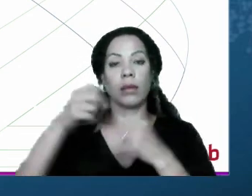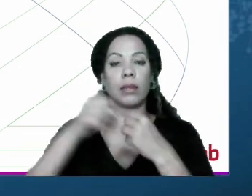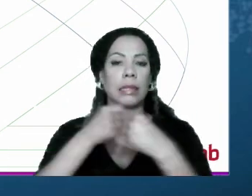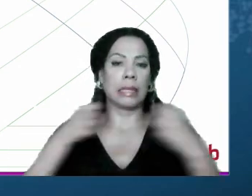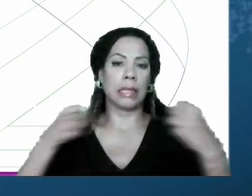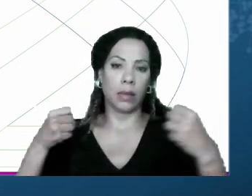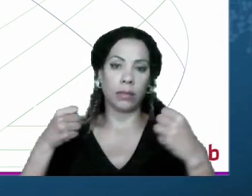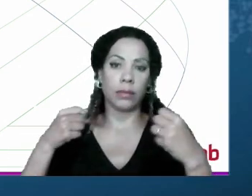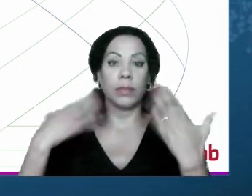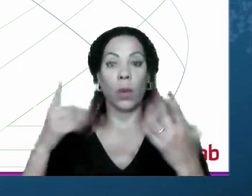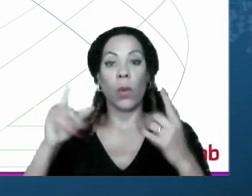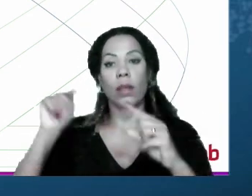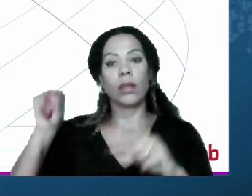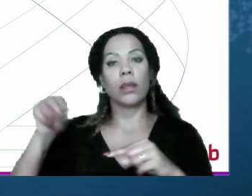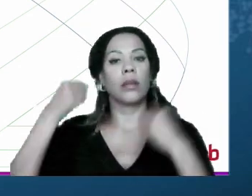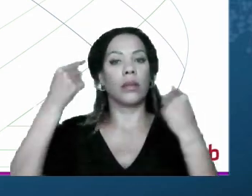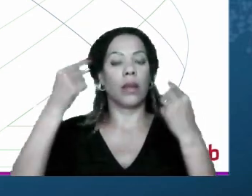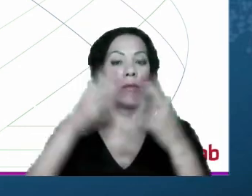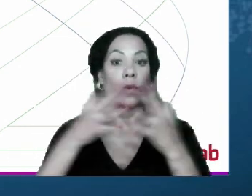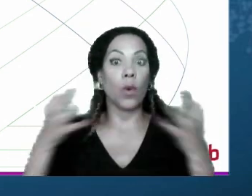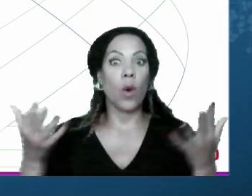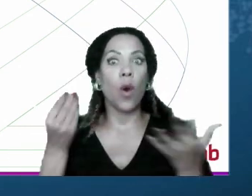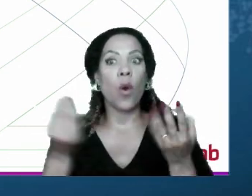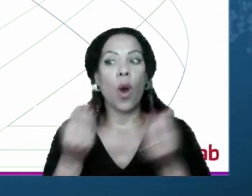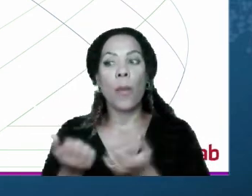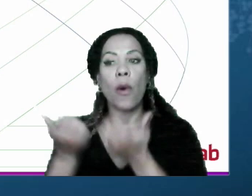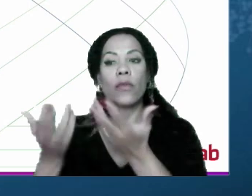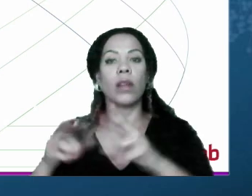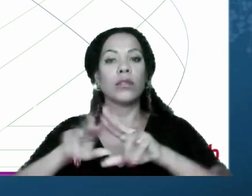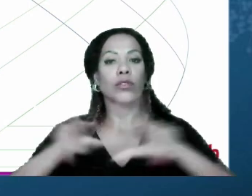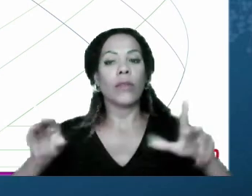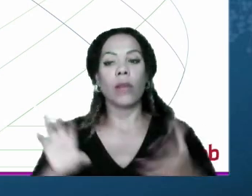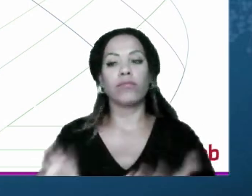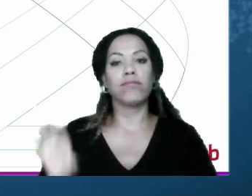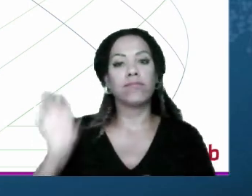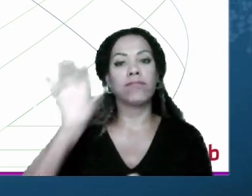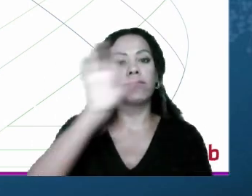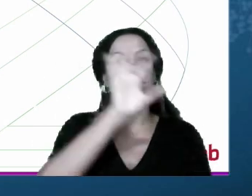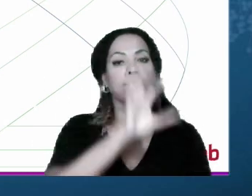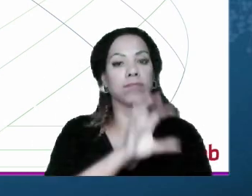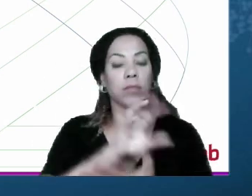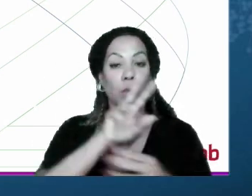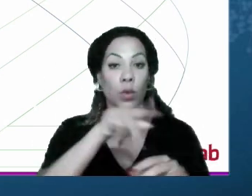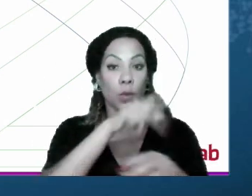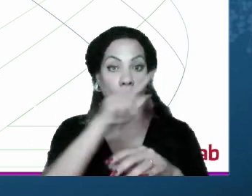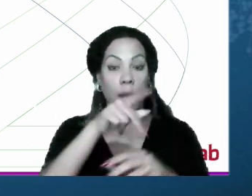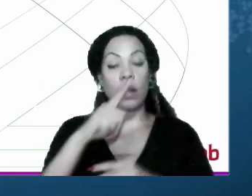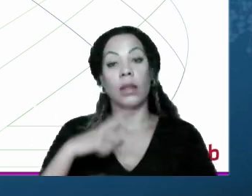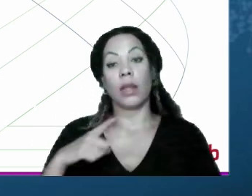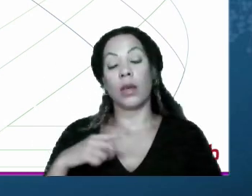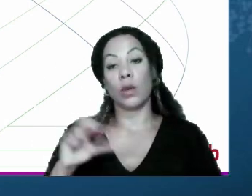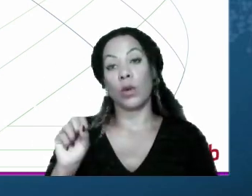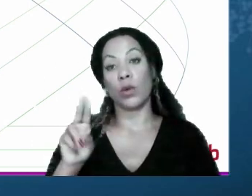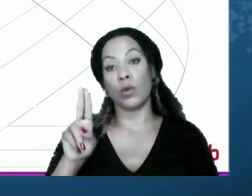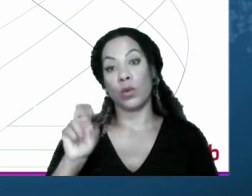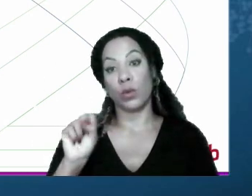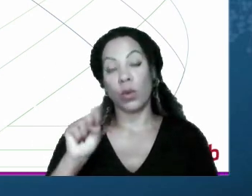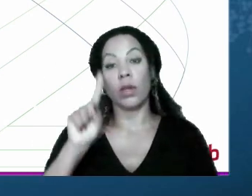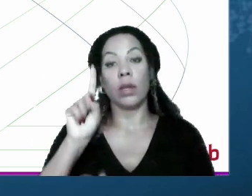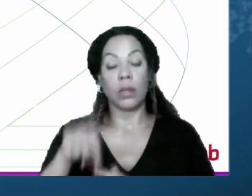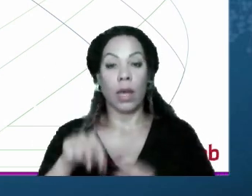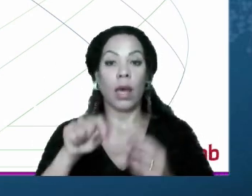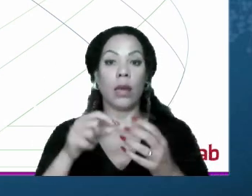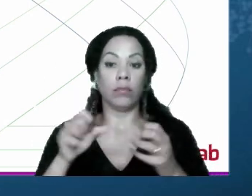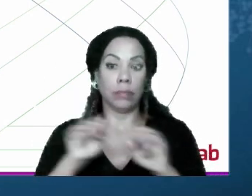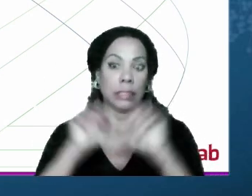desafio grande como oferecer isso para as diferentes regiões do país. Temos o SUS, que é um sistema grande,